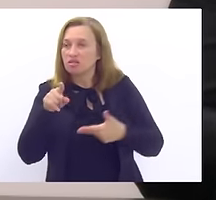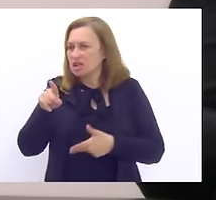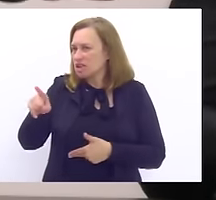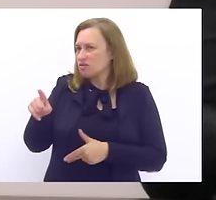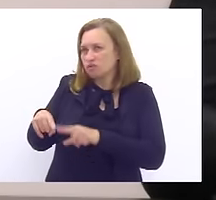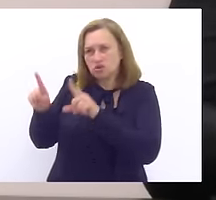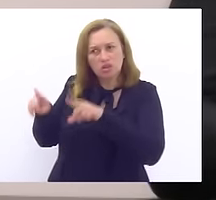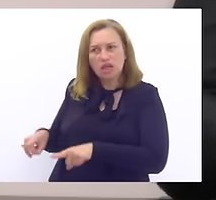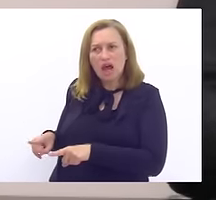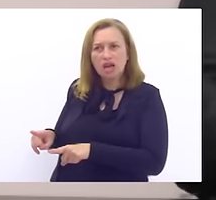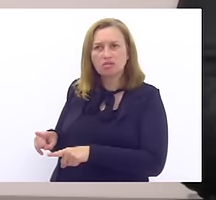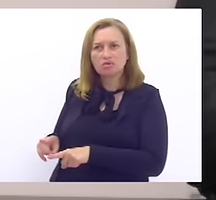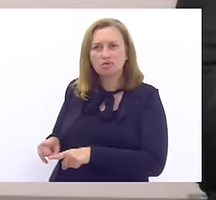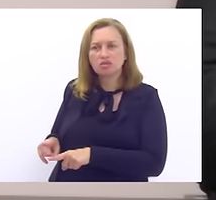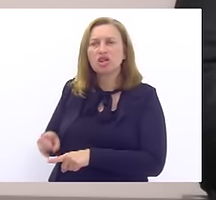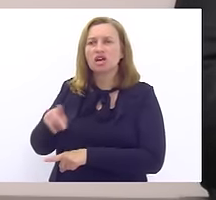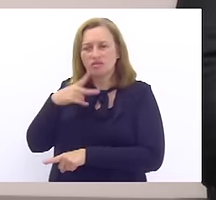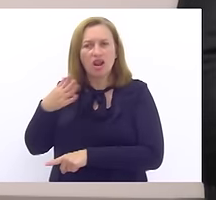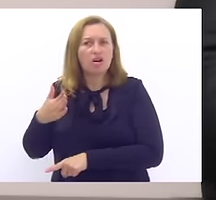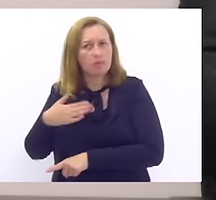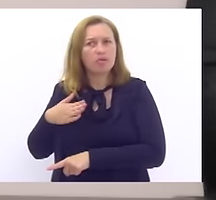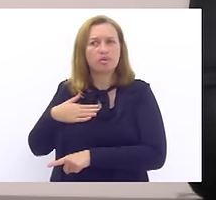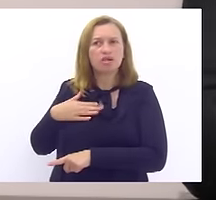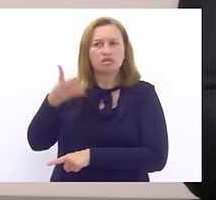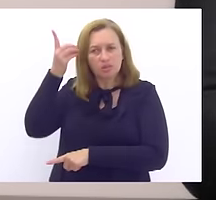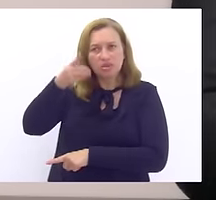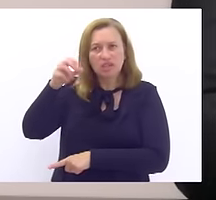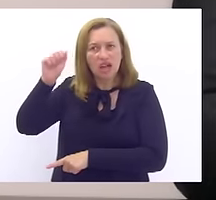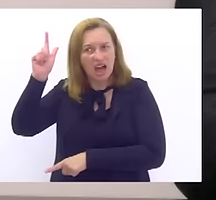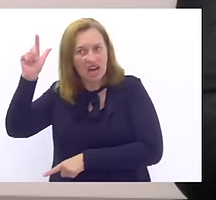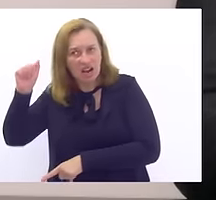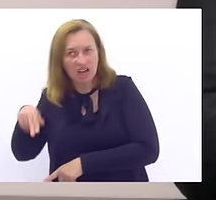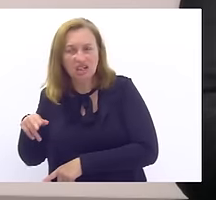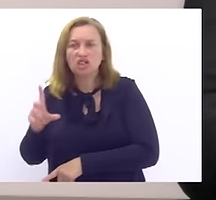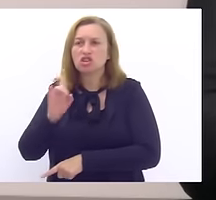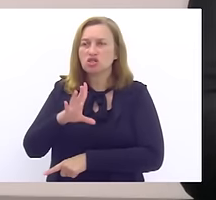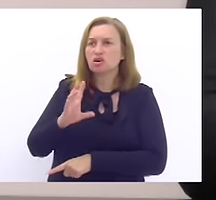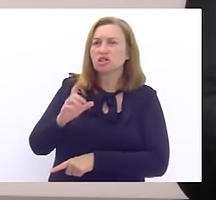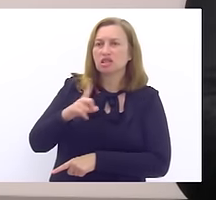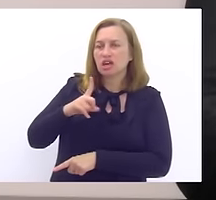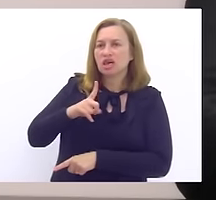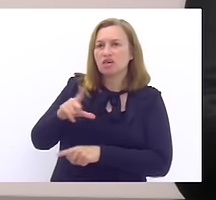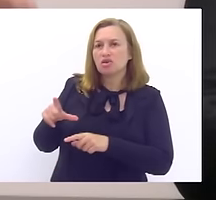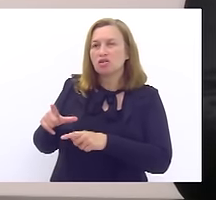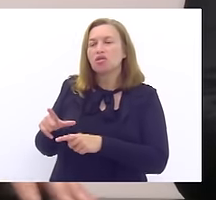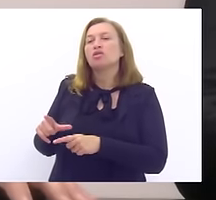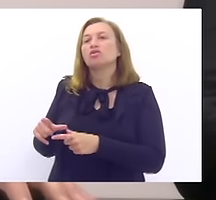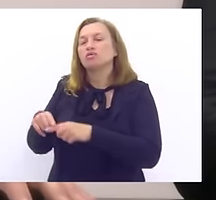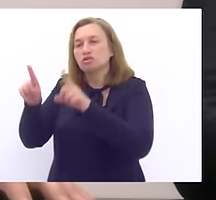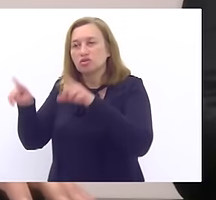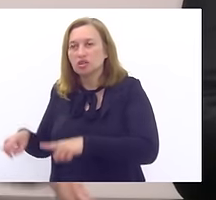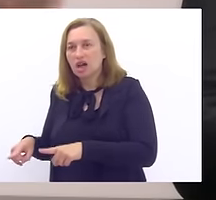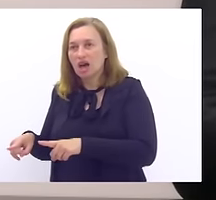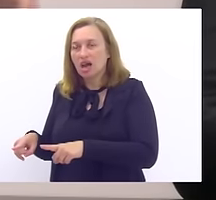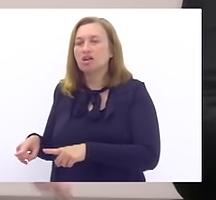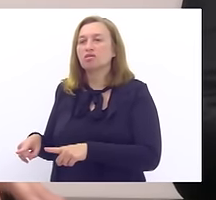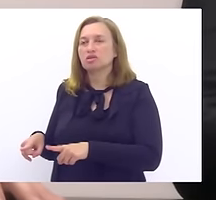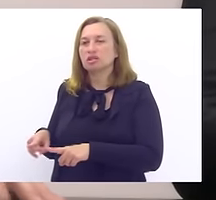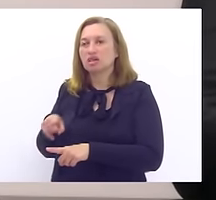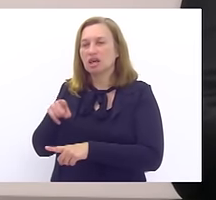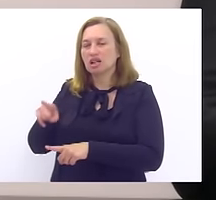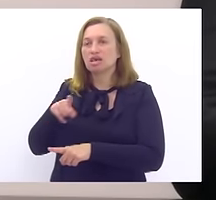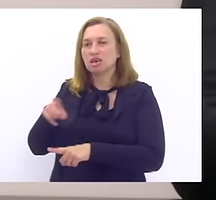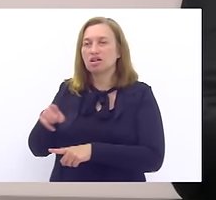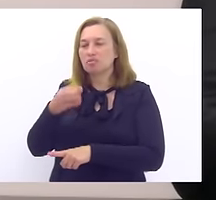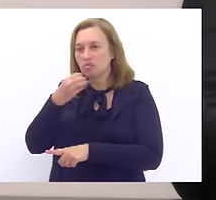falaram Rodrigo funcionários catutários concursados que estão ali queimando a categoria pá acontece isso